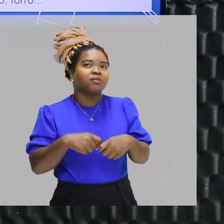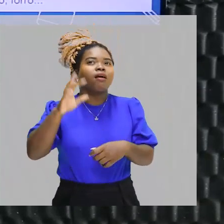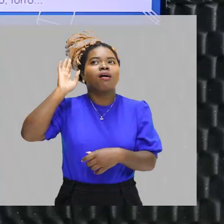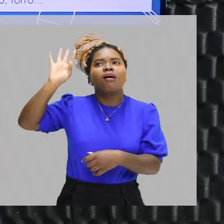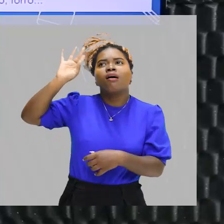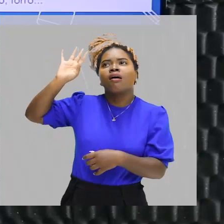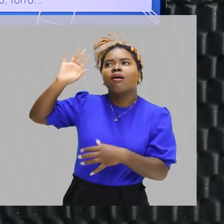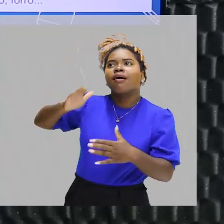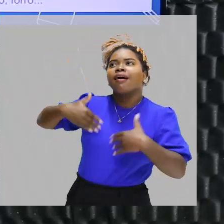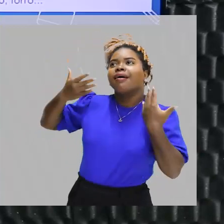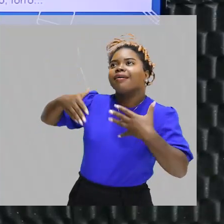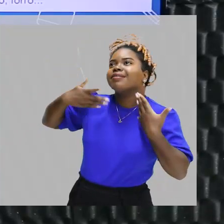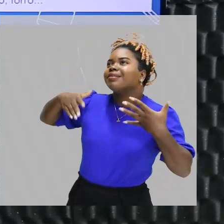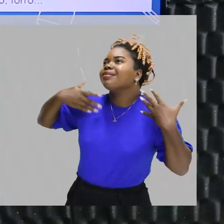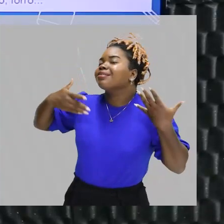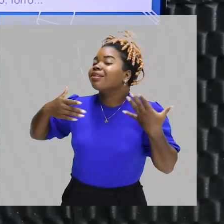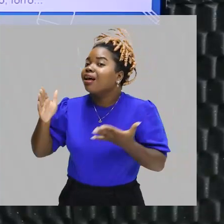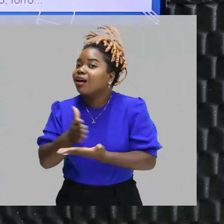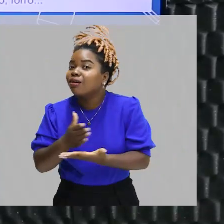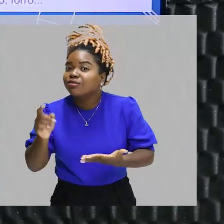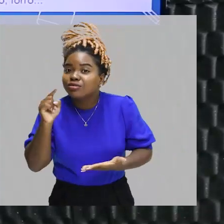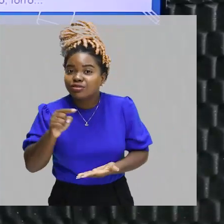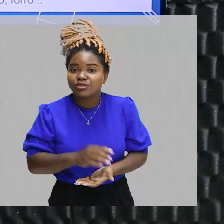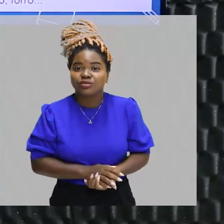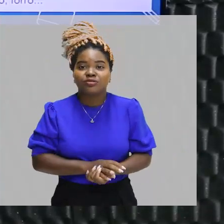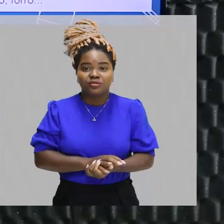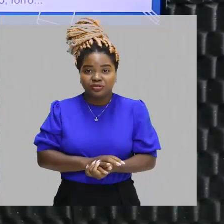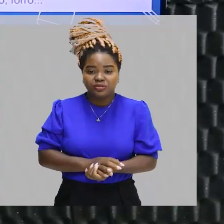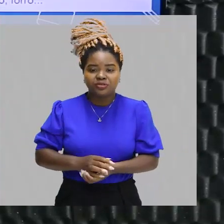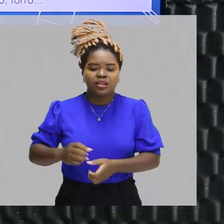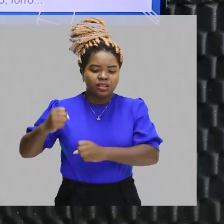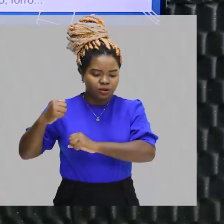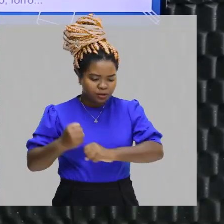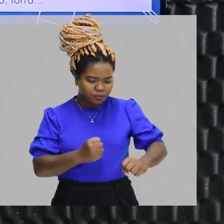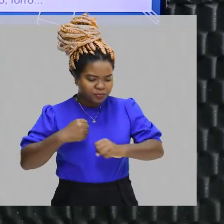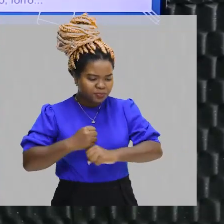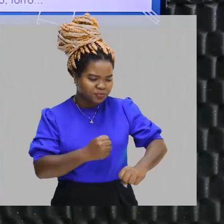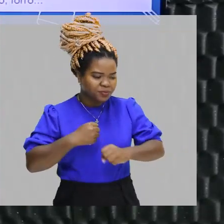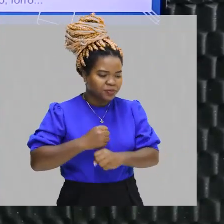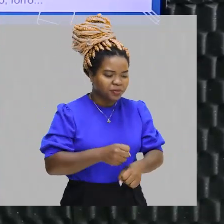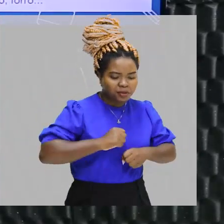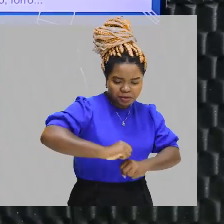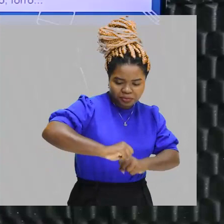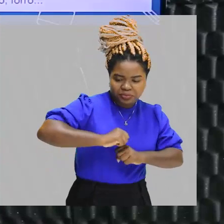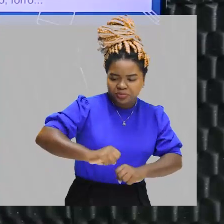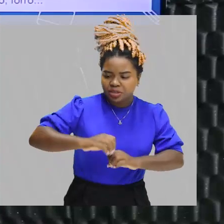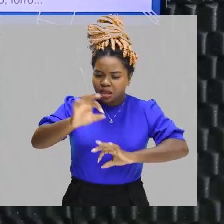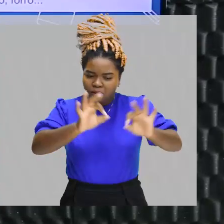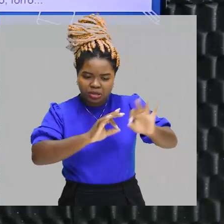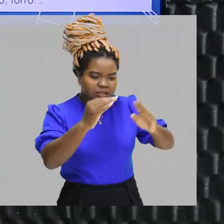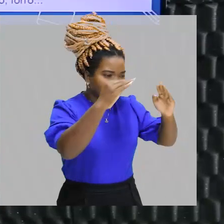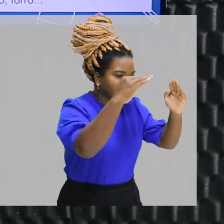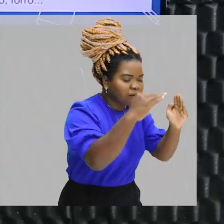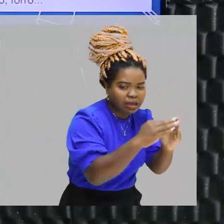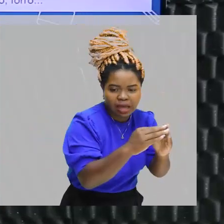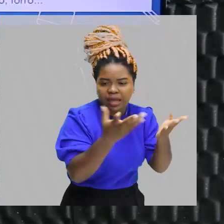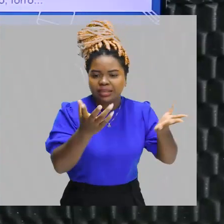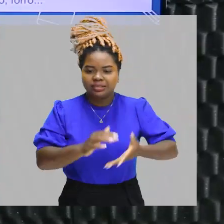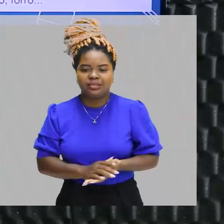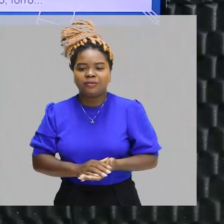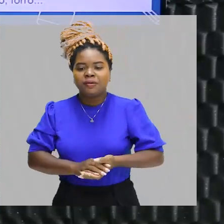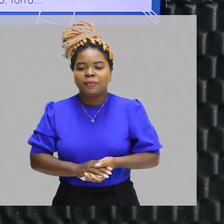de êxtase e alegria. Alguns de vocês, quando estão varrendo casa, limpando casa, lavando louça, botam a música e dança junto com a